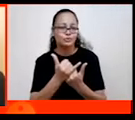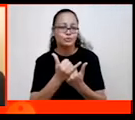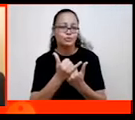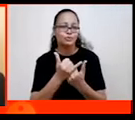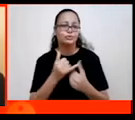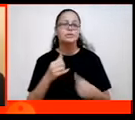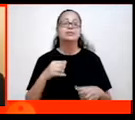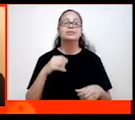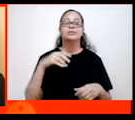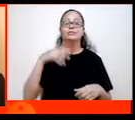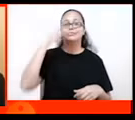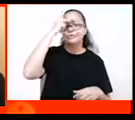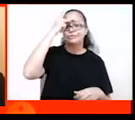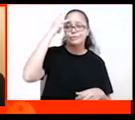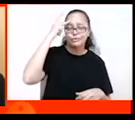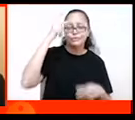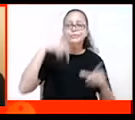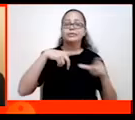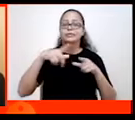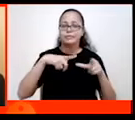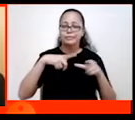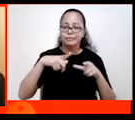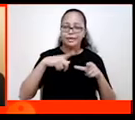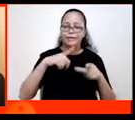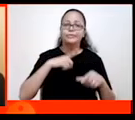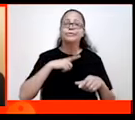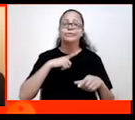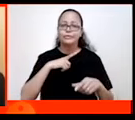humana pela tecnológica. Então os robôs, as